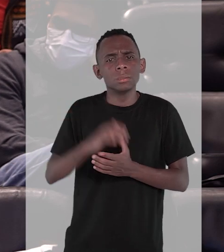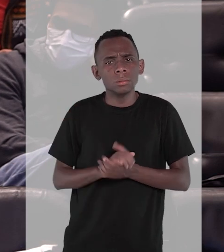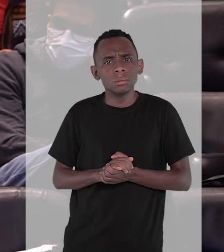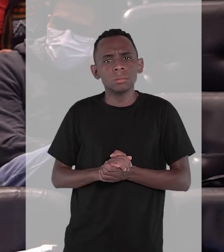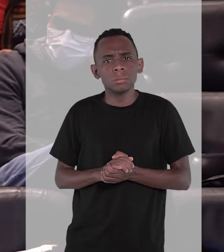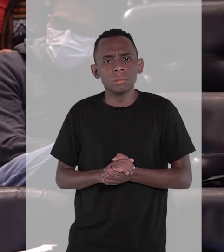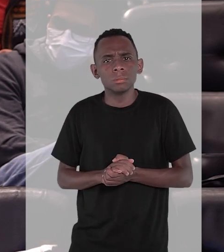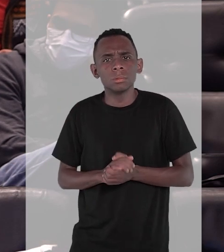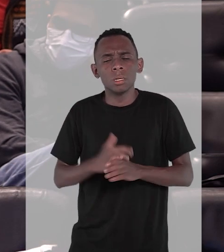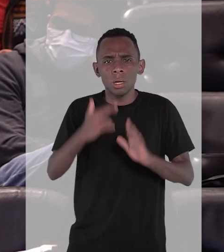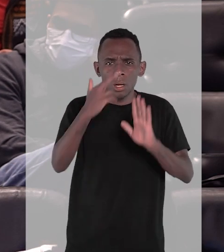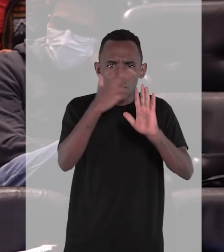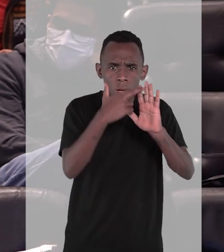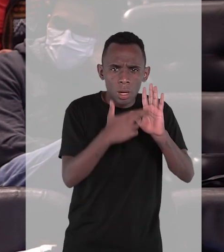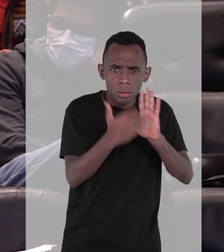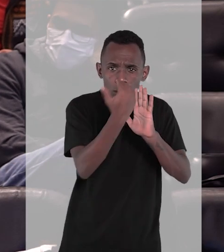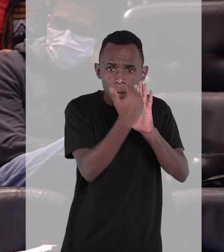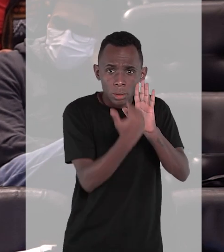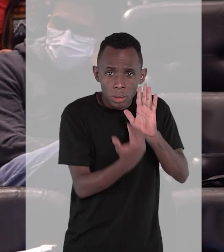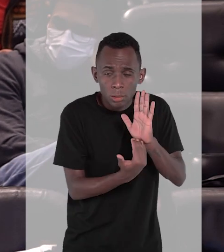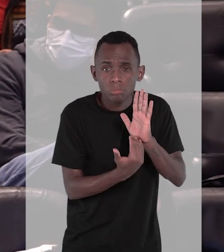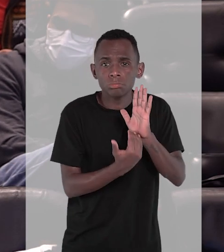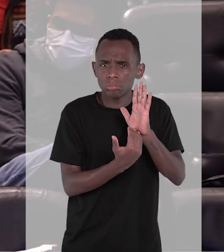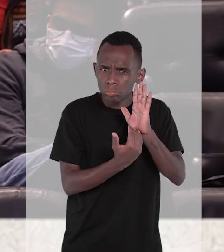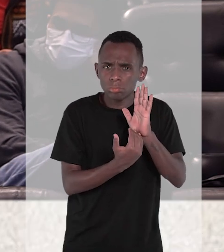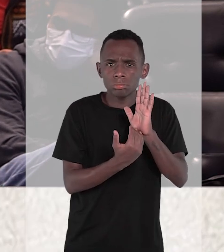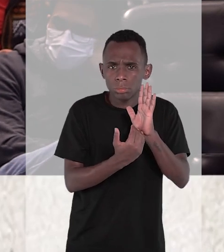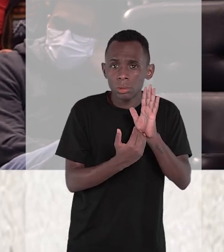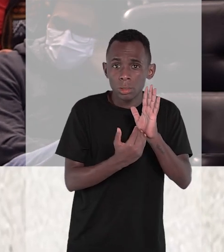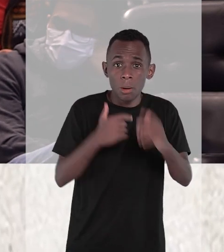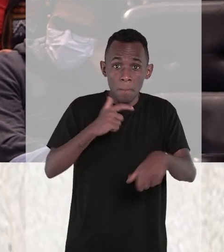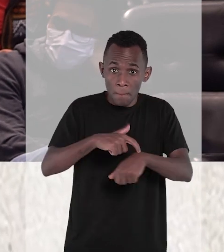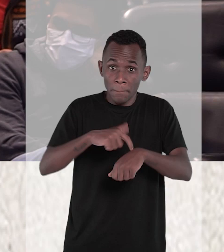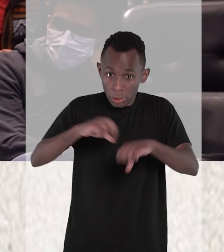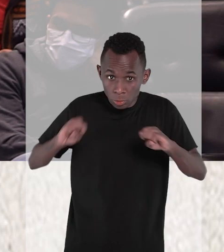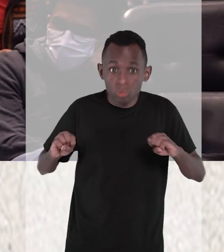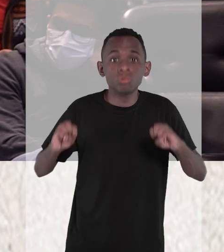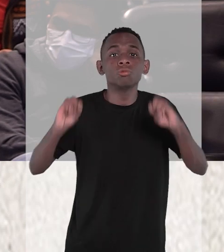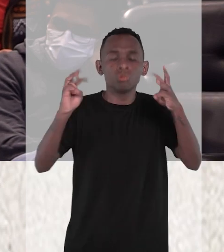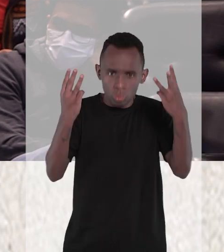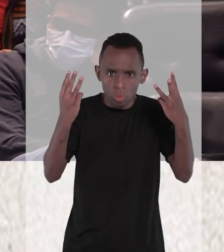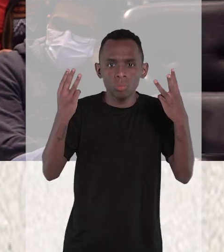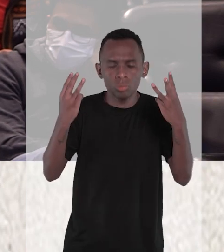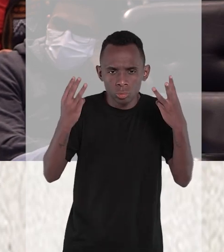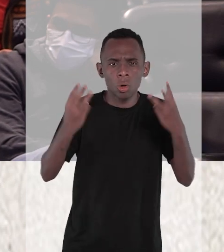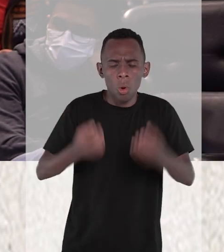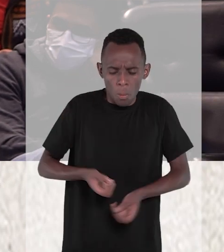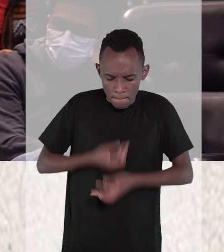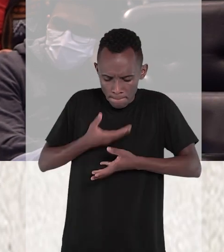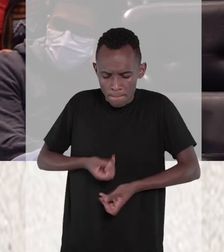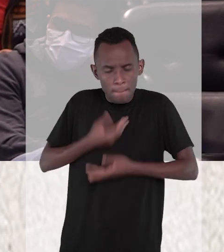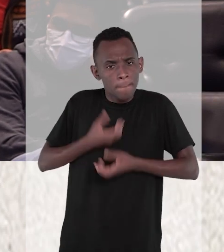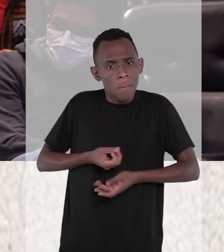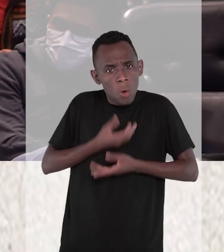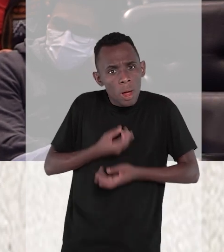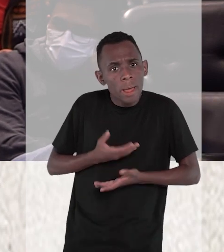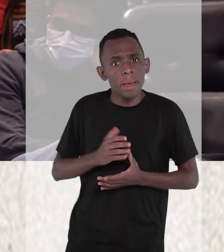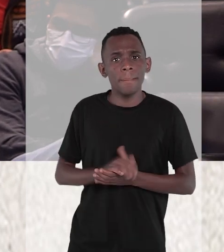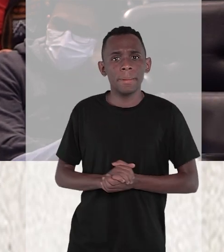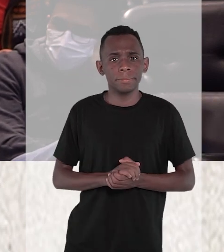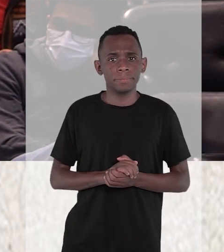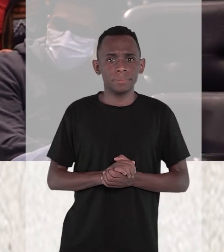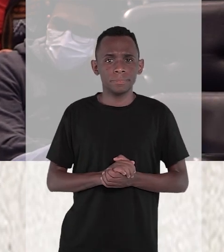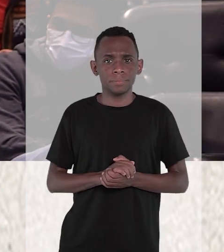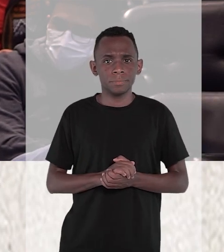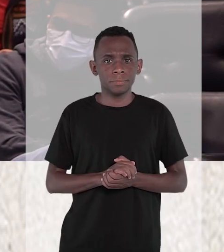fazendo roteiro, show, né? Fazendo roteiro, não, mas você imagina ele fazendo show mesmo. Exato. Os poemas que ele